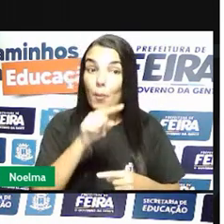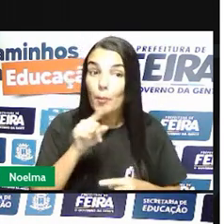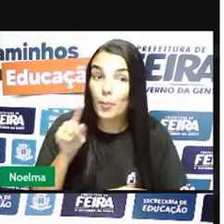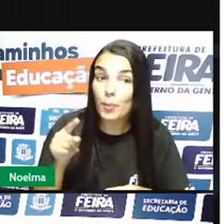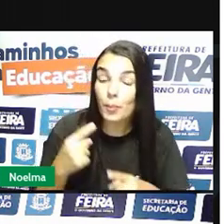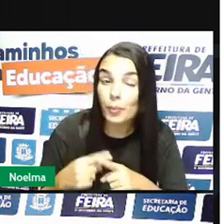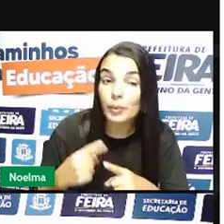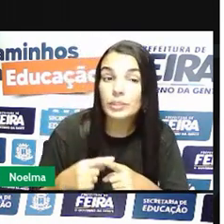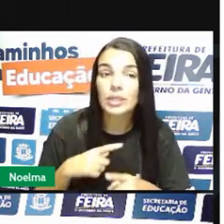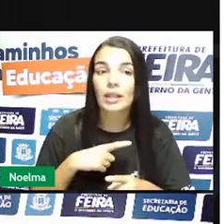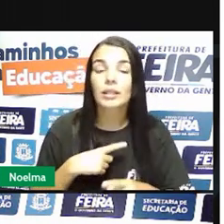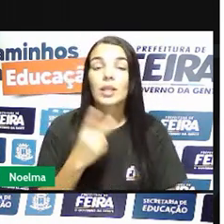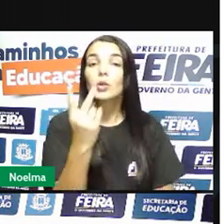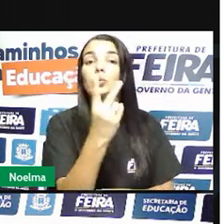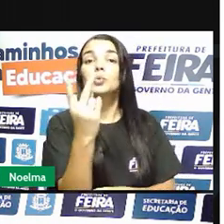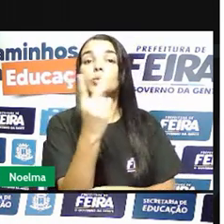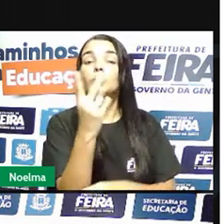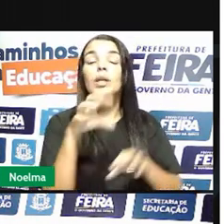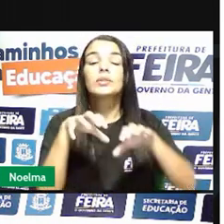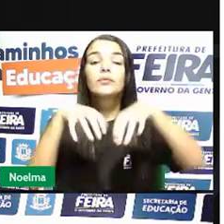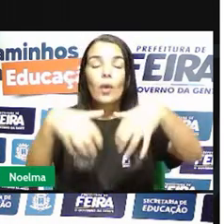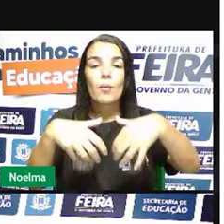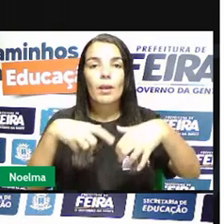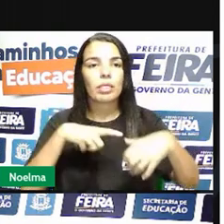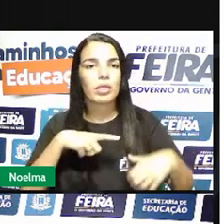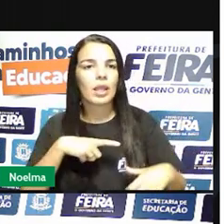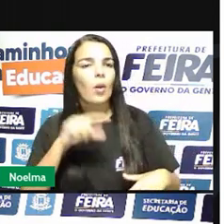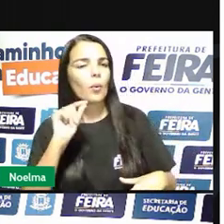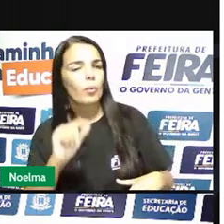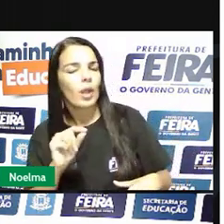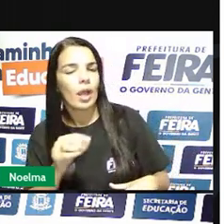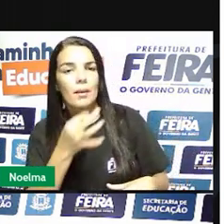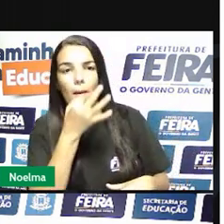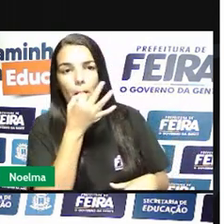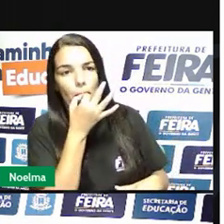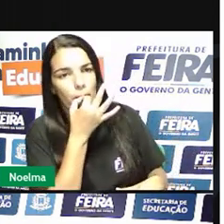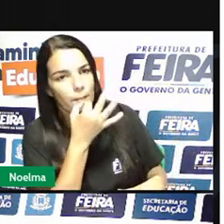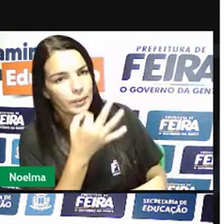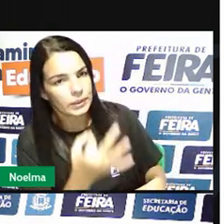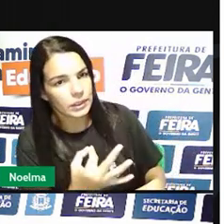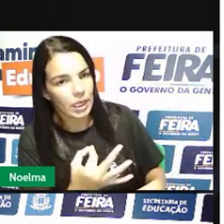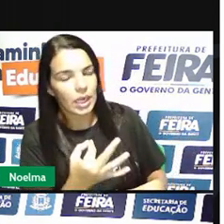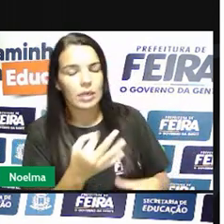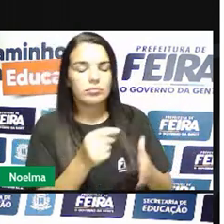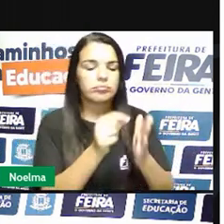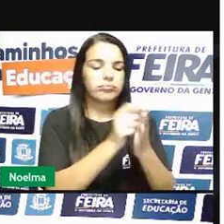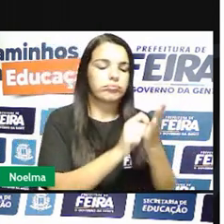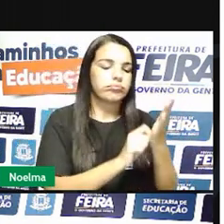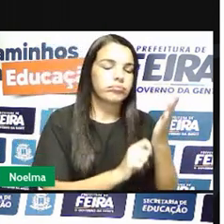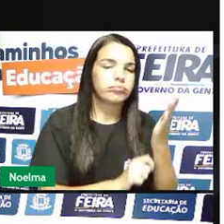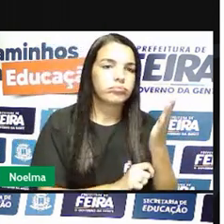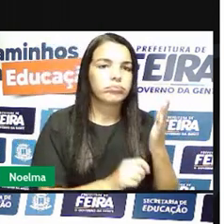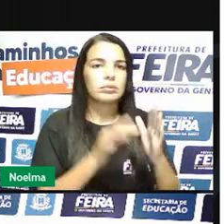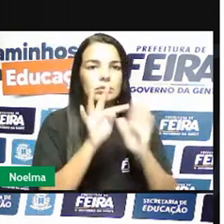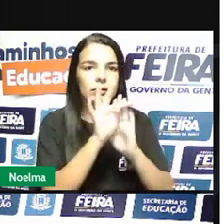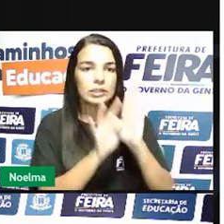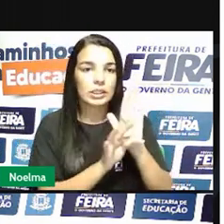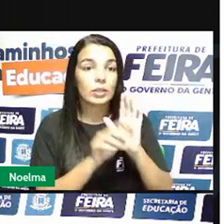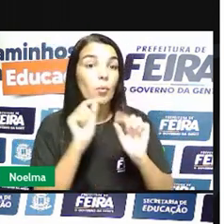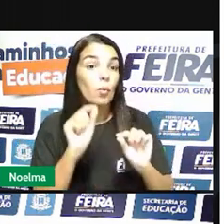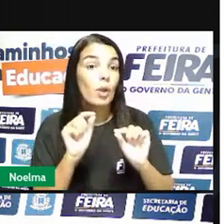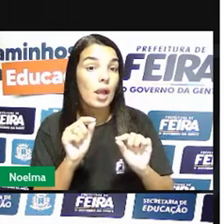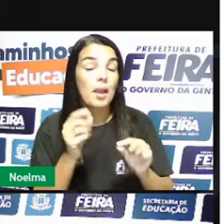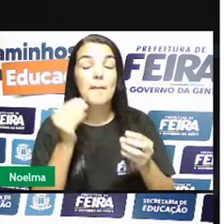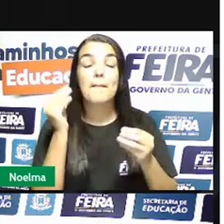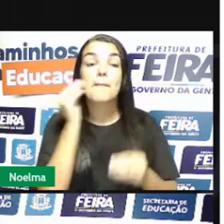de dois tipos. Tem a dissertação que ela é expositiva e tem a dissertação que ela é argumentativa. Quando a gente fala de expositiva, é porque